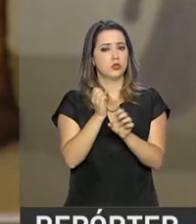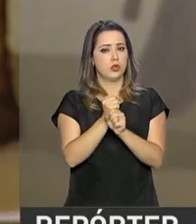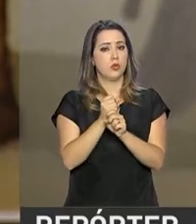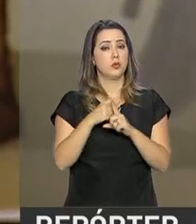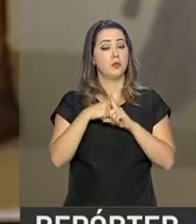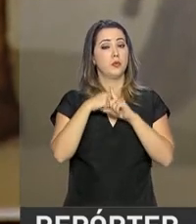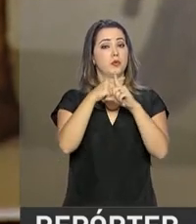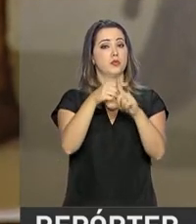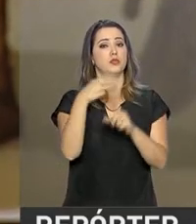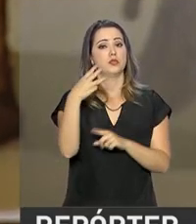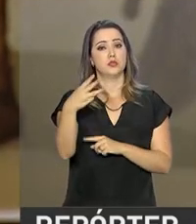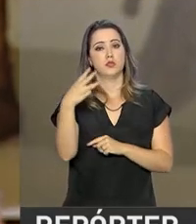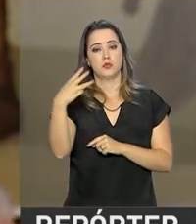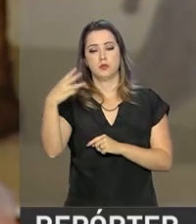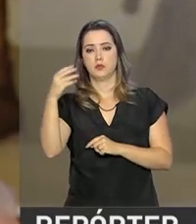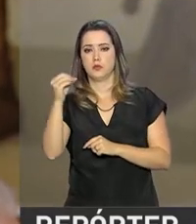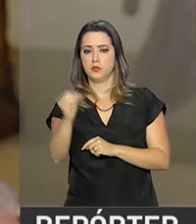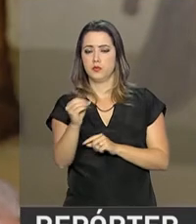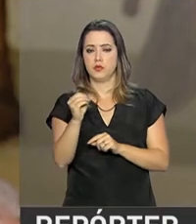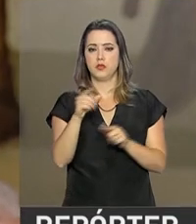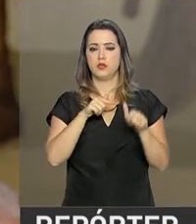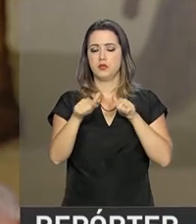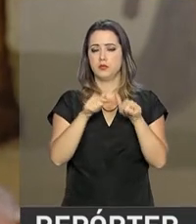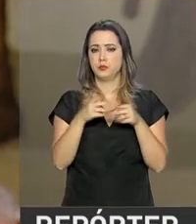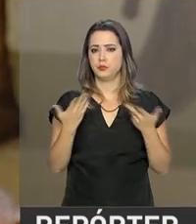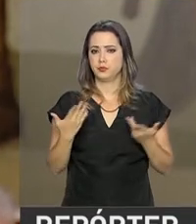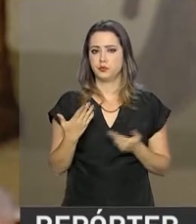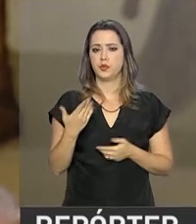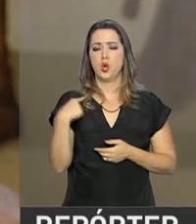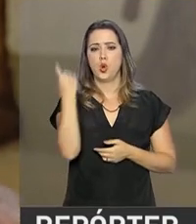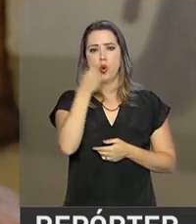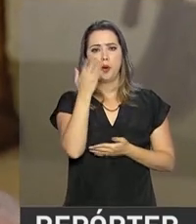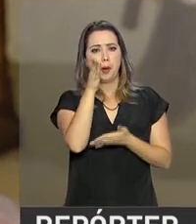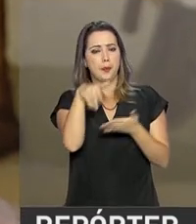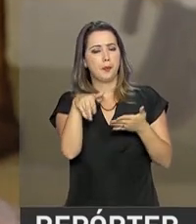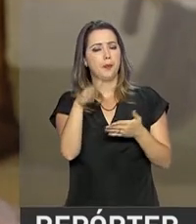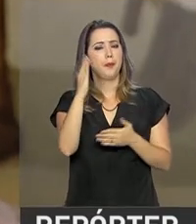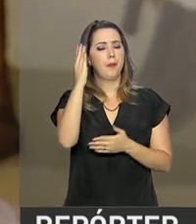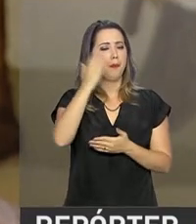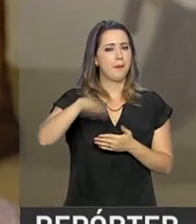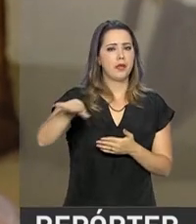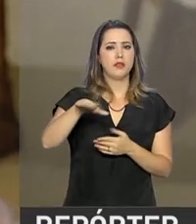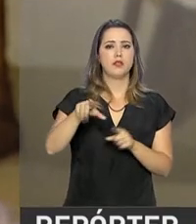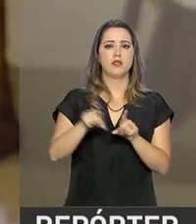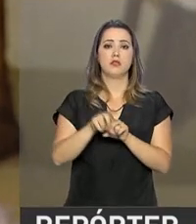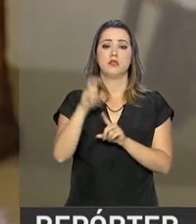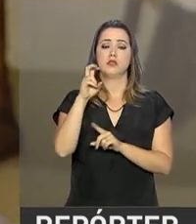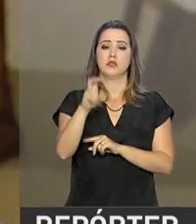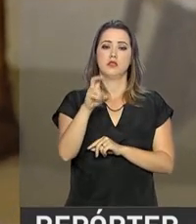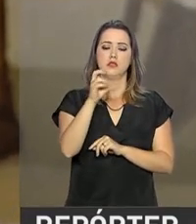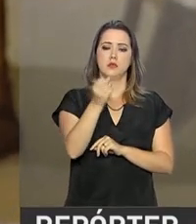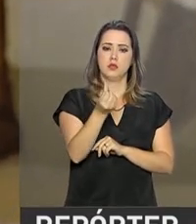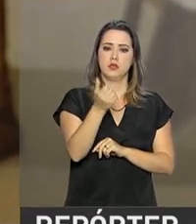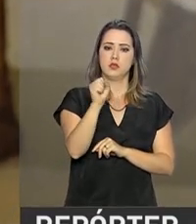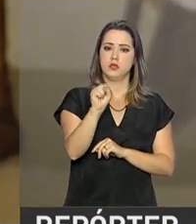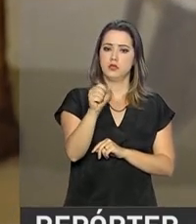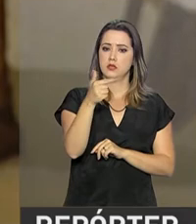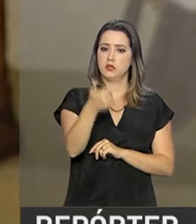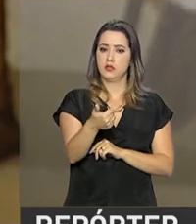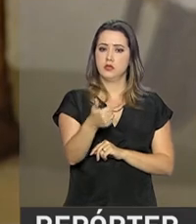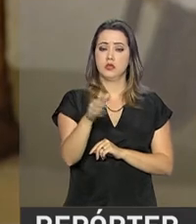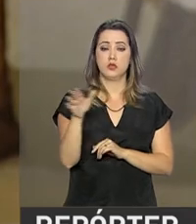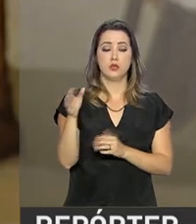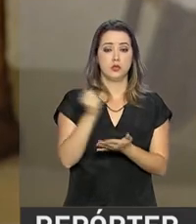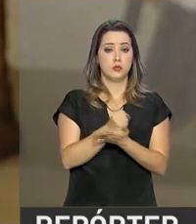e no regime de tempo parcial foram 5762 admissões com saldo de mais de duas